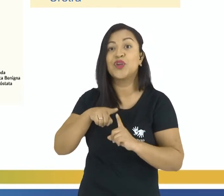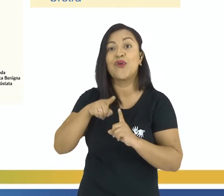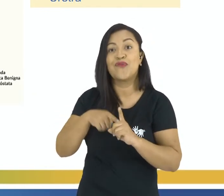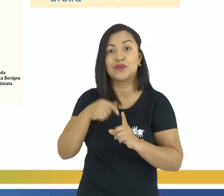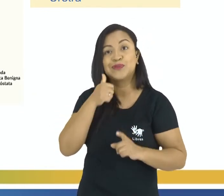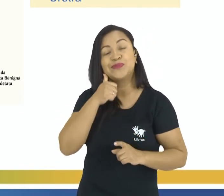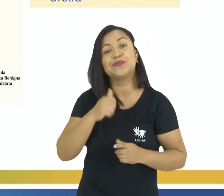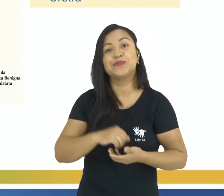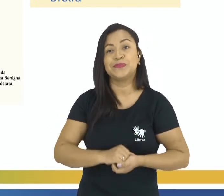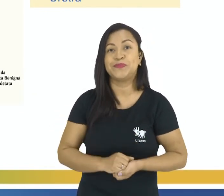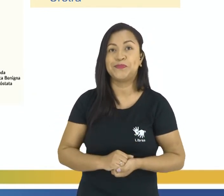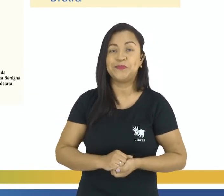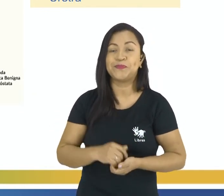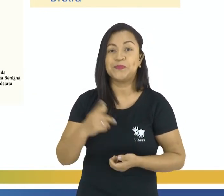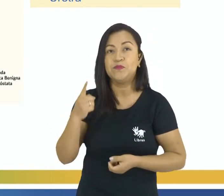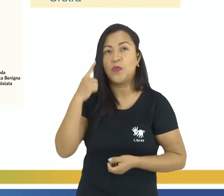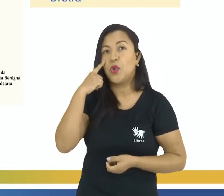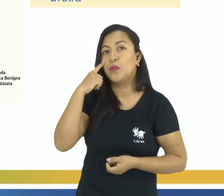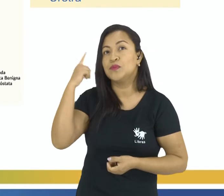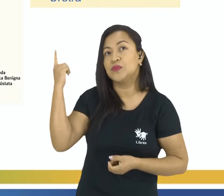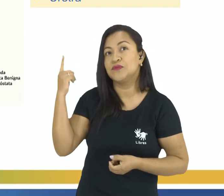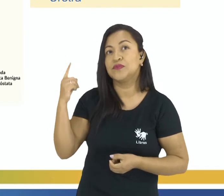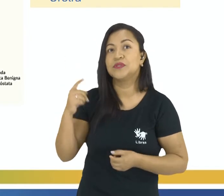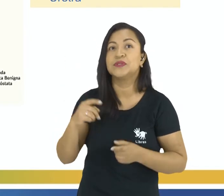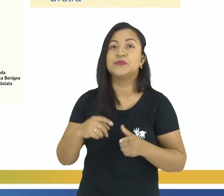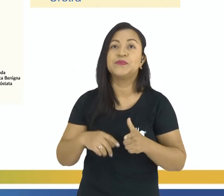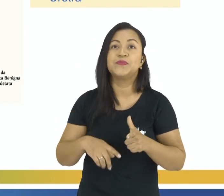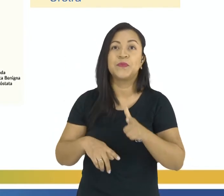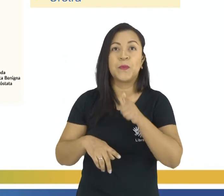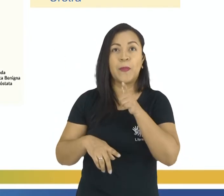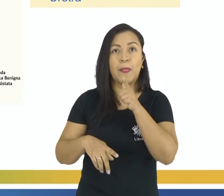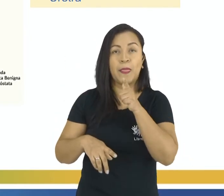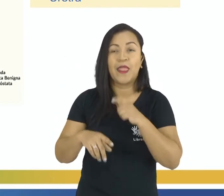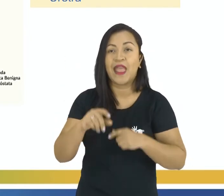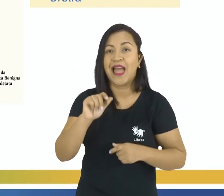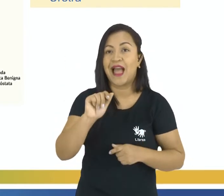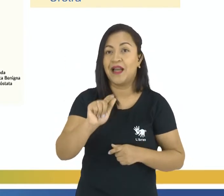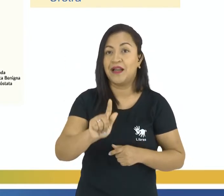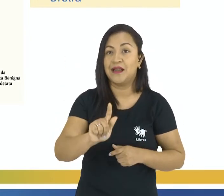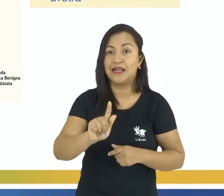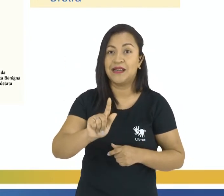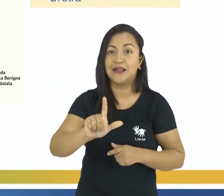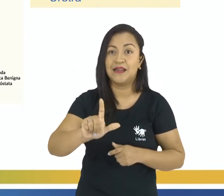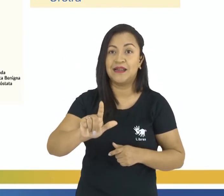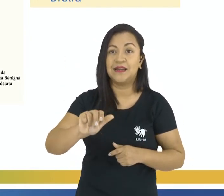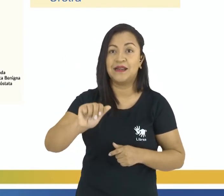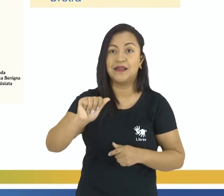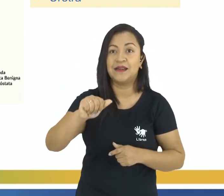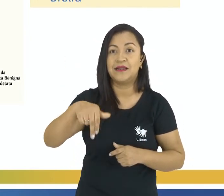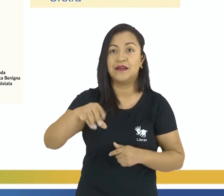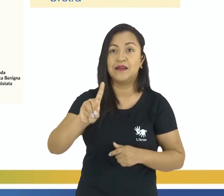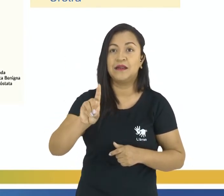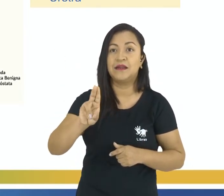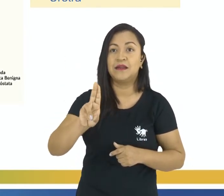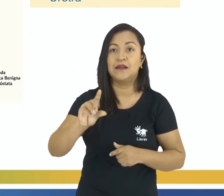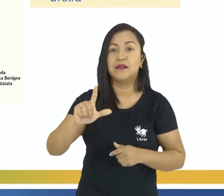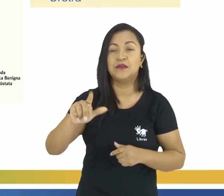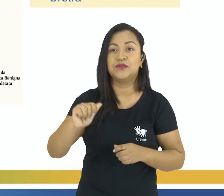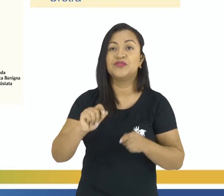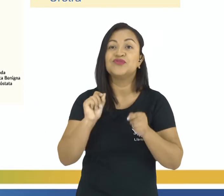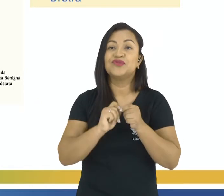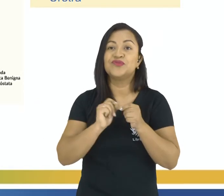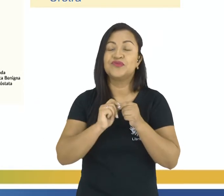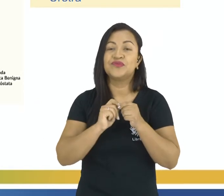a gente observa ali que a glândula seminal ela vai produzir esse líquido que vai dar base para que esses espermatozoides